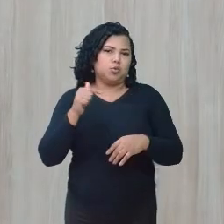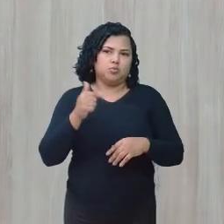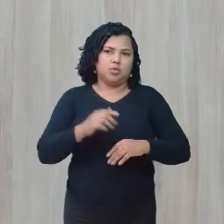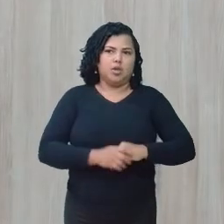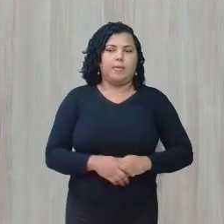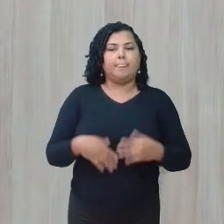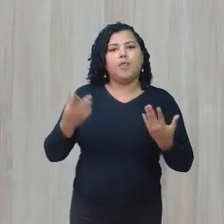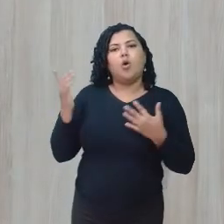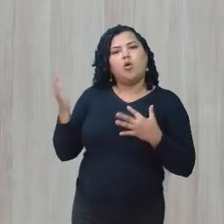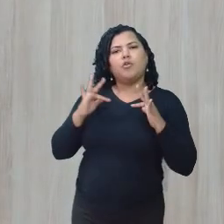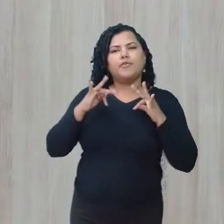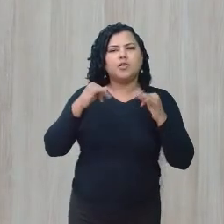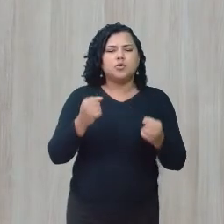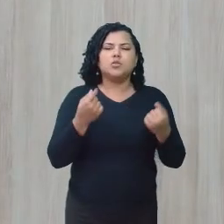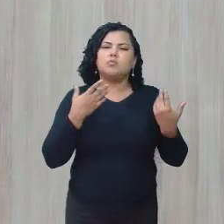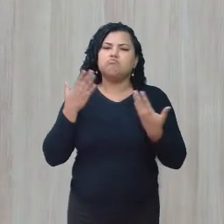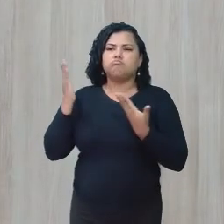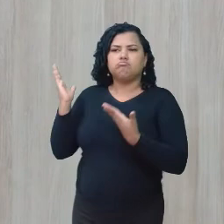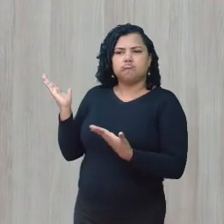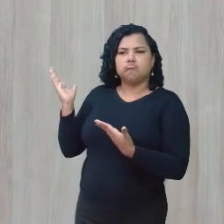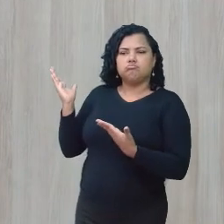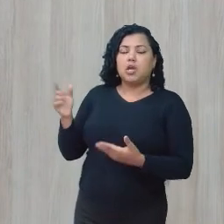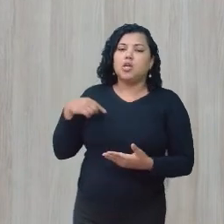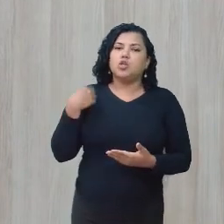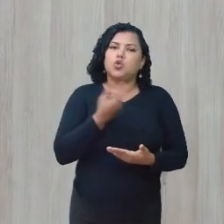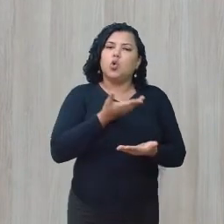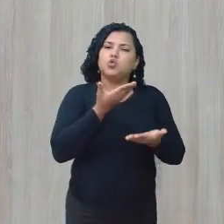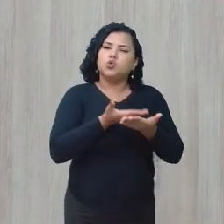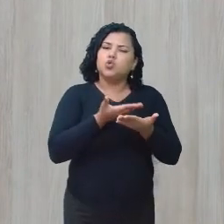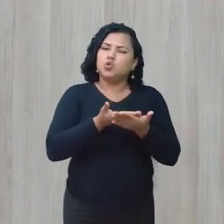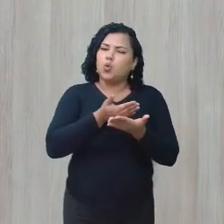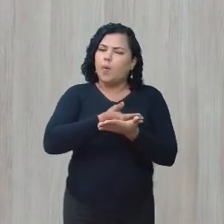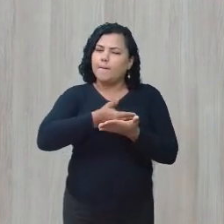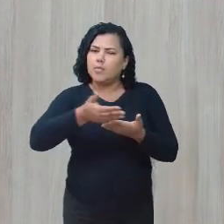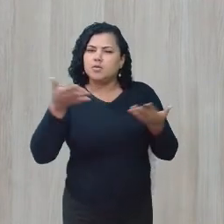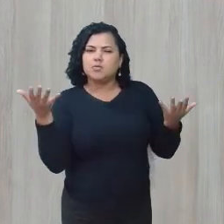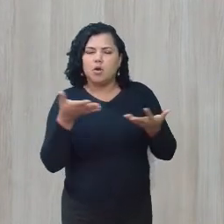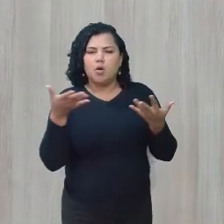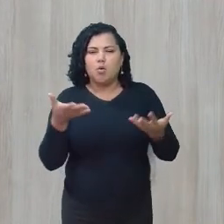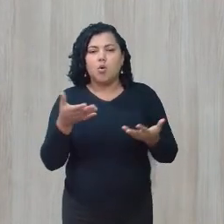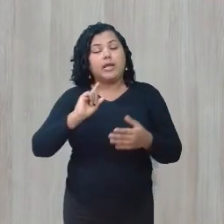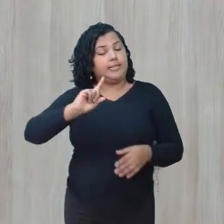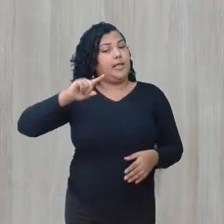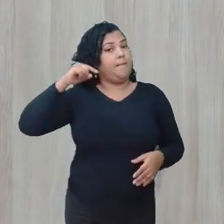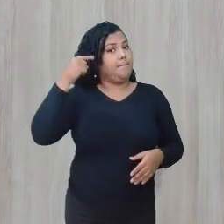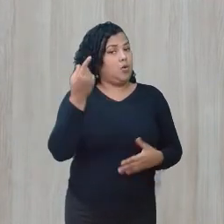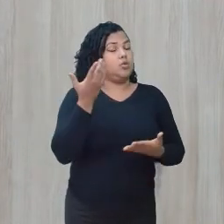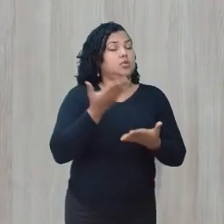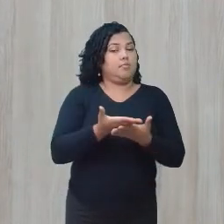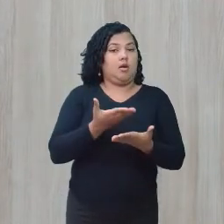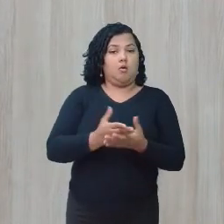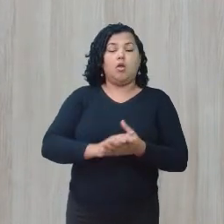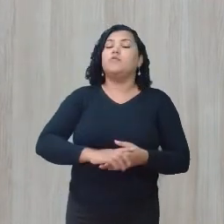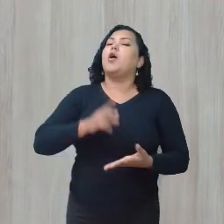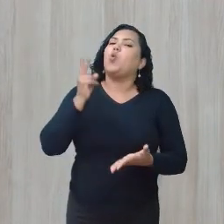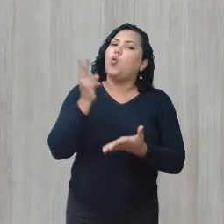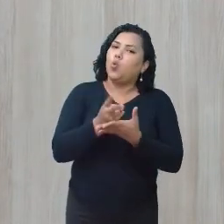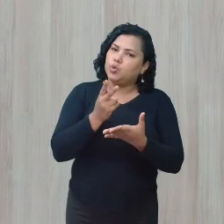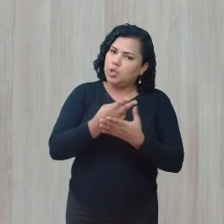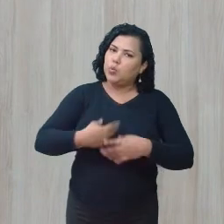mostro que esses quadriláteros que nós começamos a estudar agora, começamos a classificar, na próxima aula a gente vai continuar